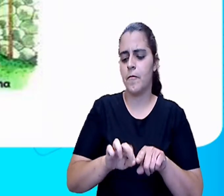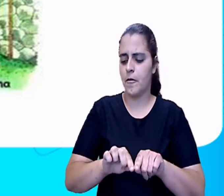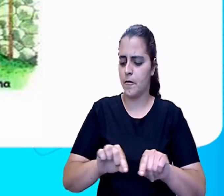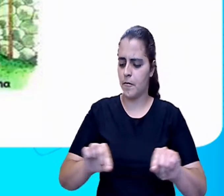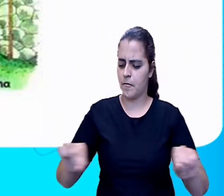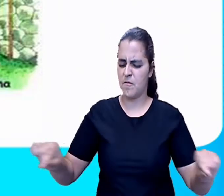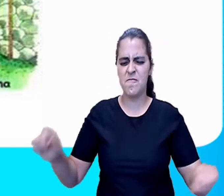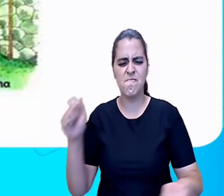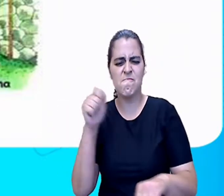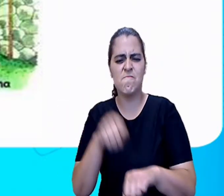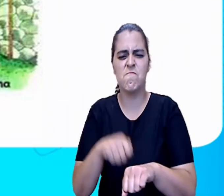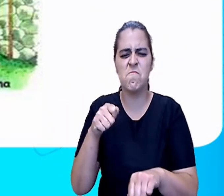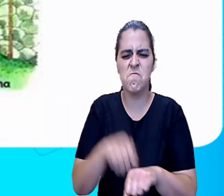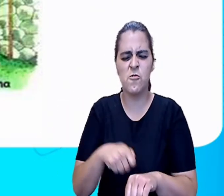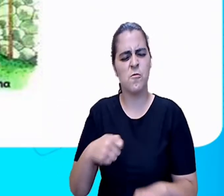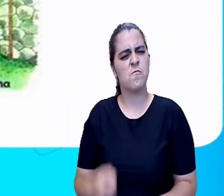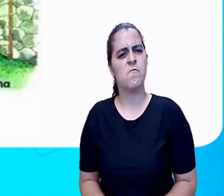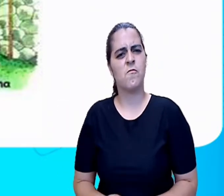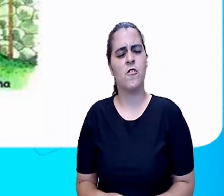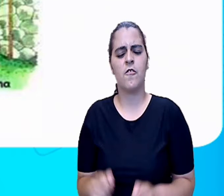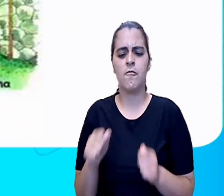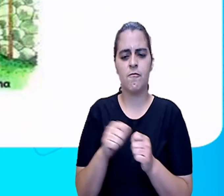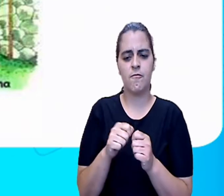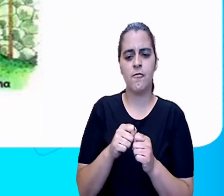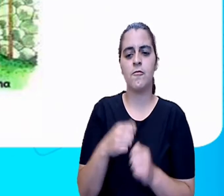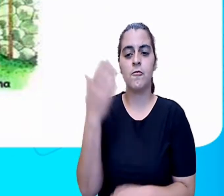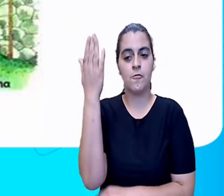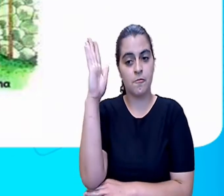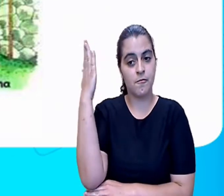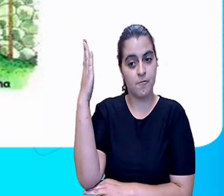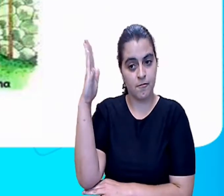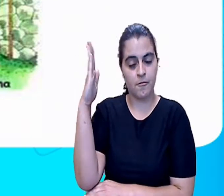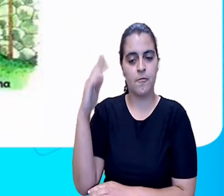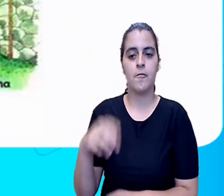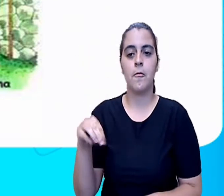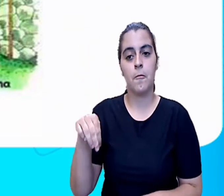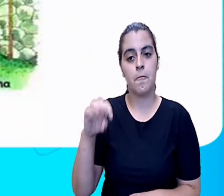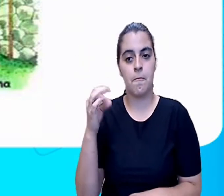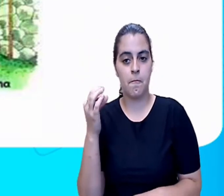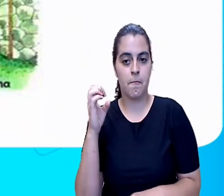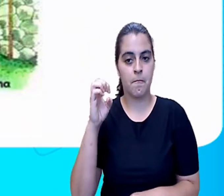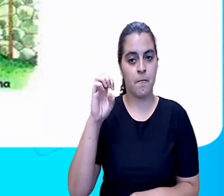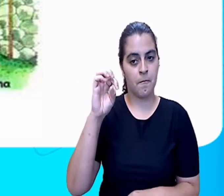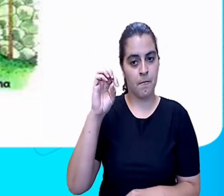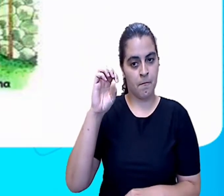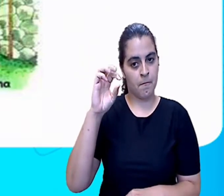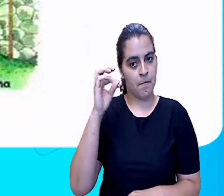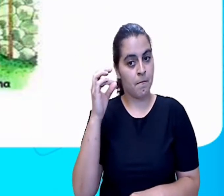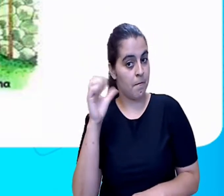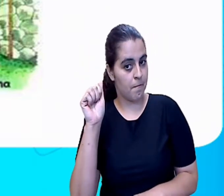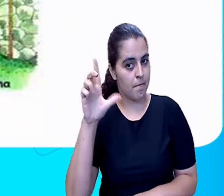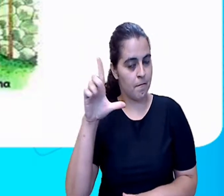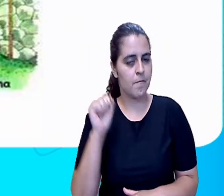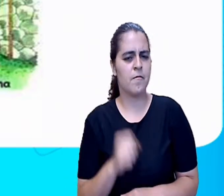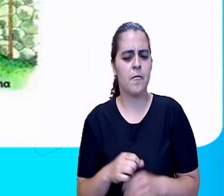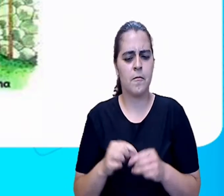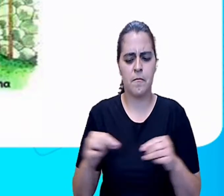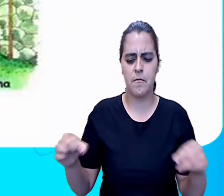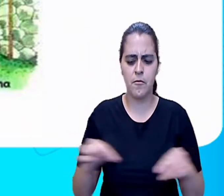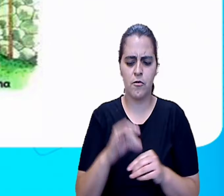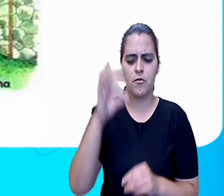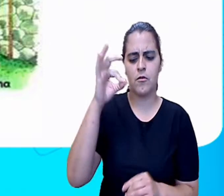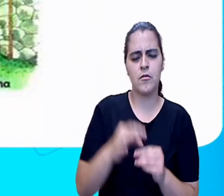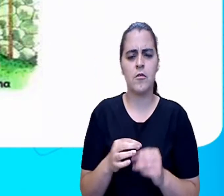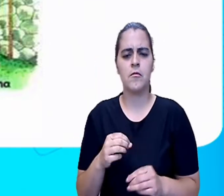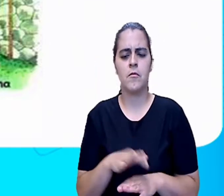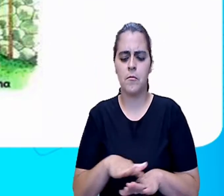e duro, pois é feito de madeira ou metal, por isso só servia para medir coisas